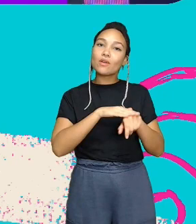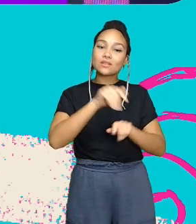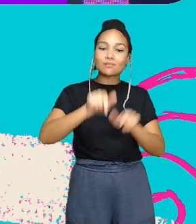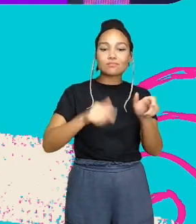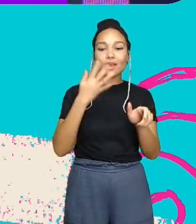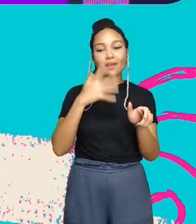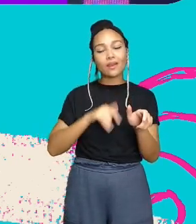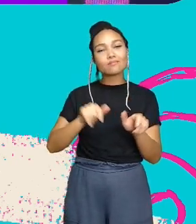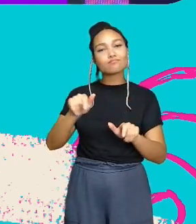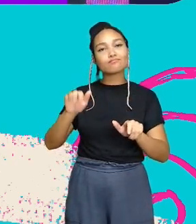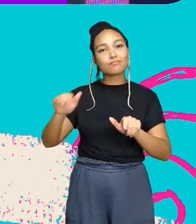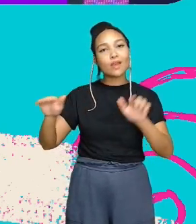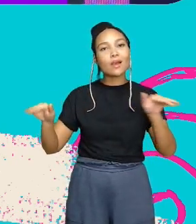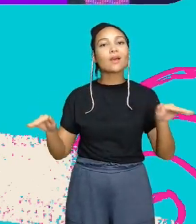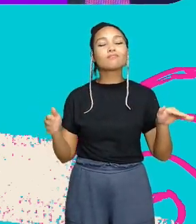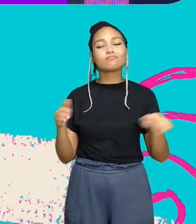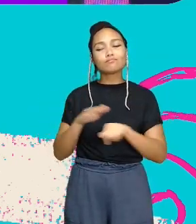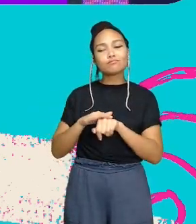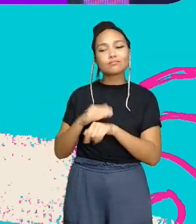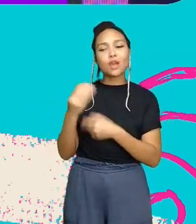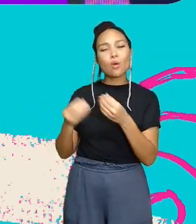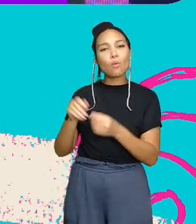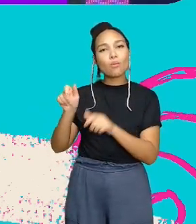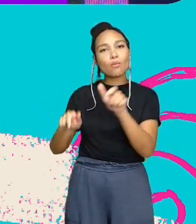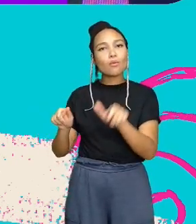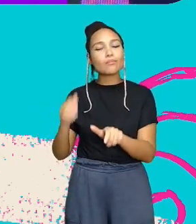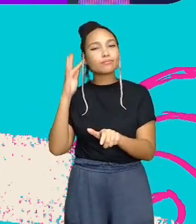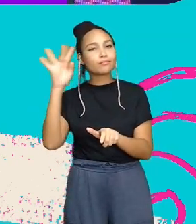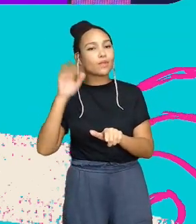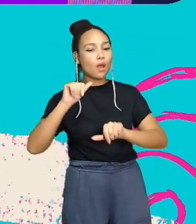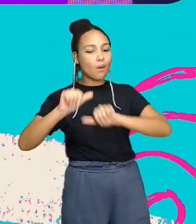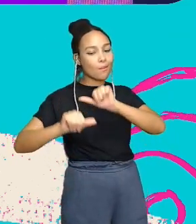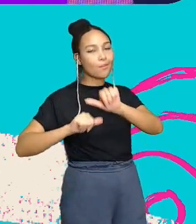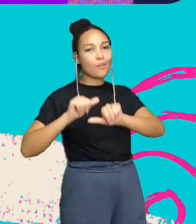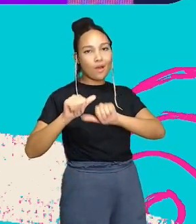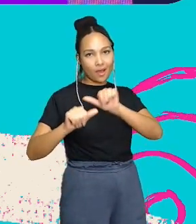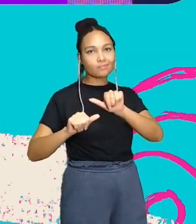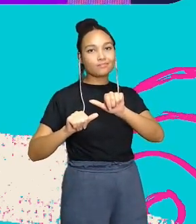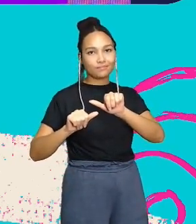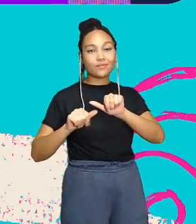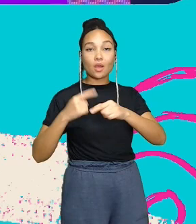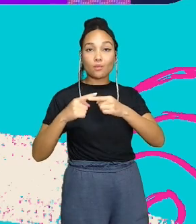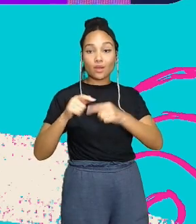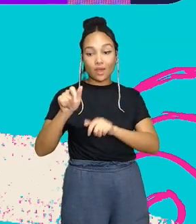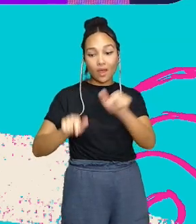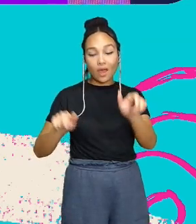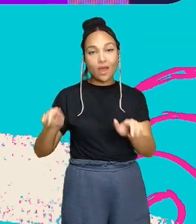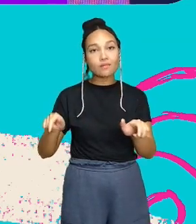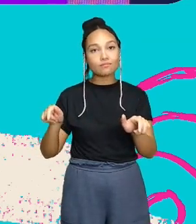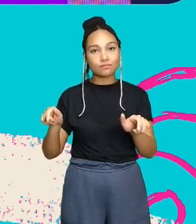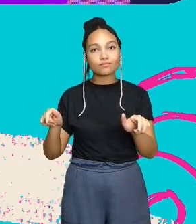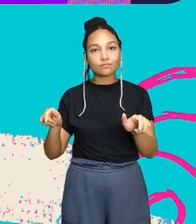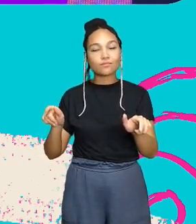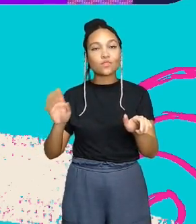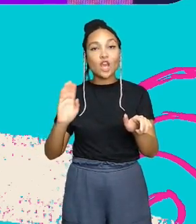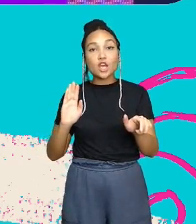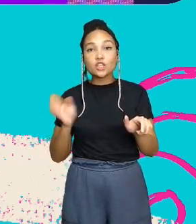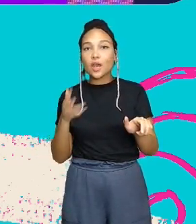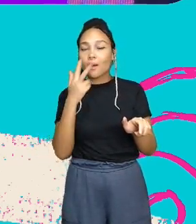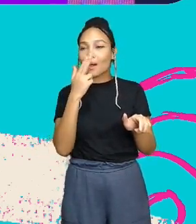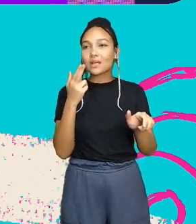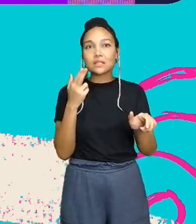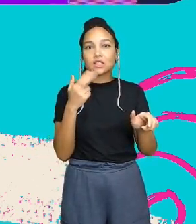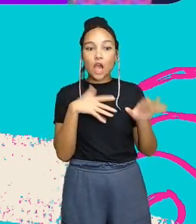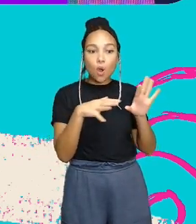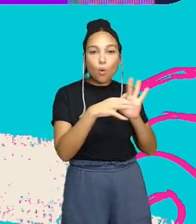quanto a forma de pensar mudou. O quanto eles estão cada vez mais antenados e, ao